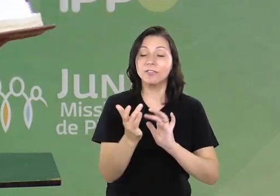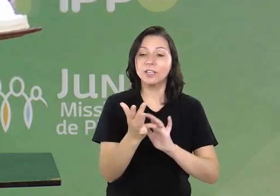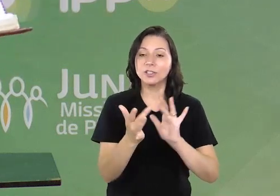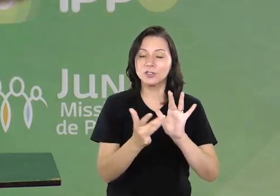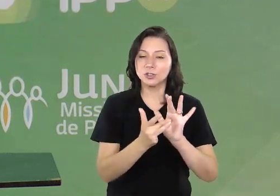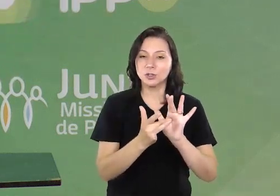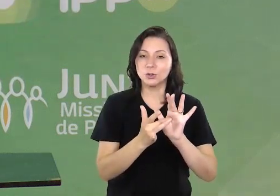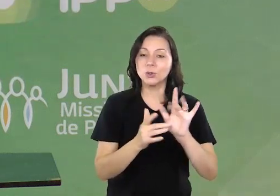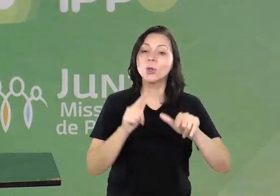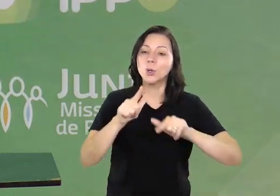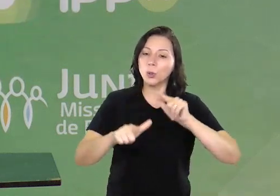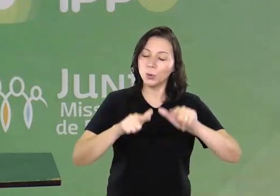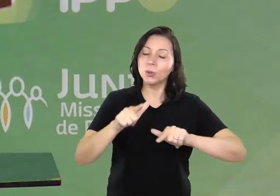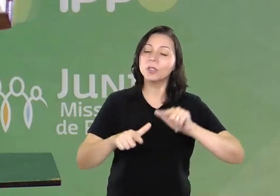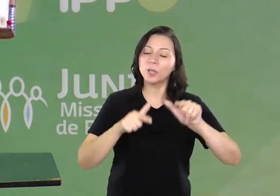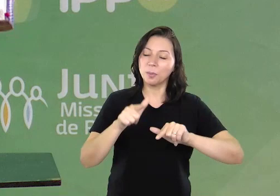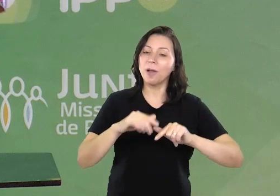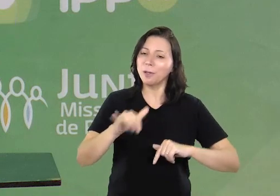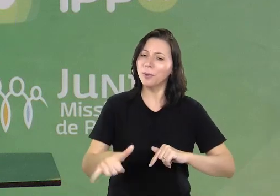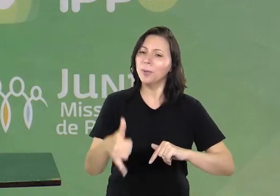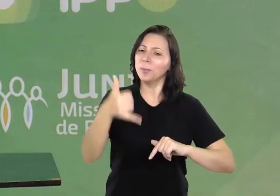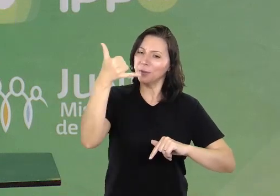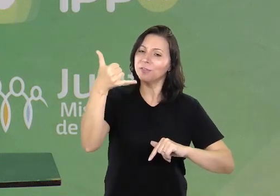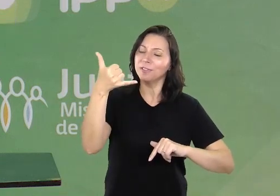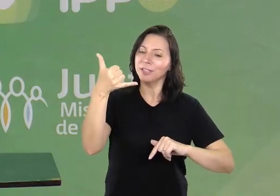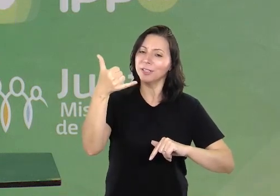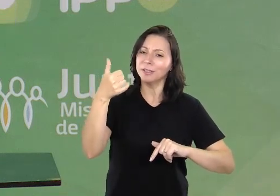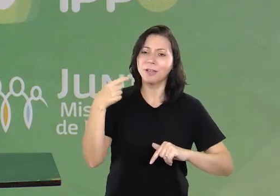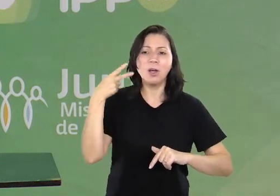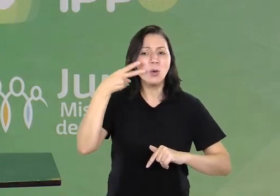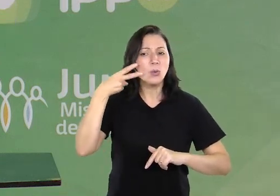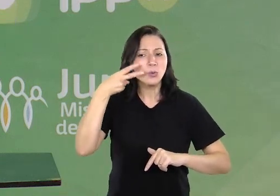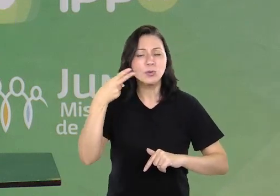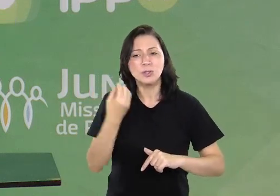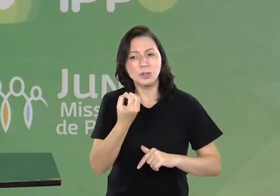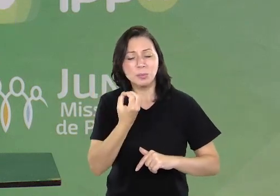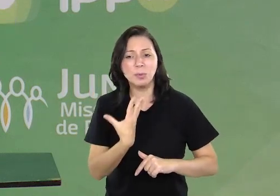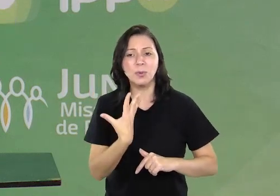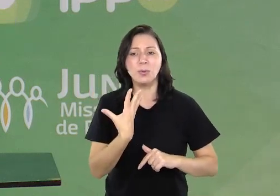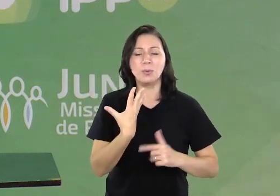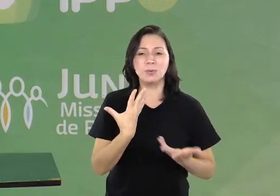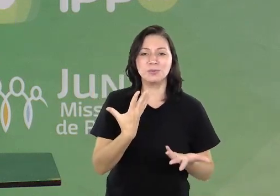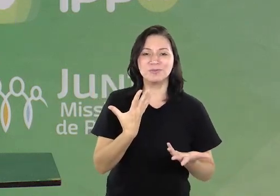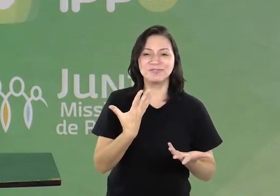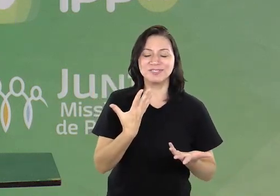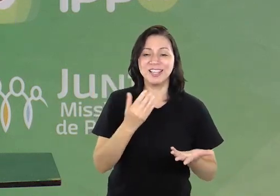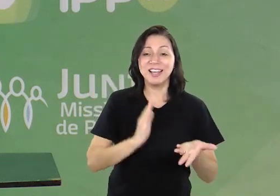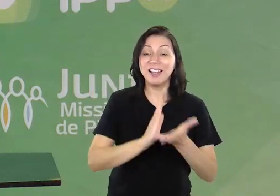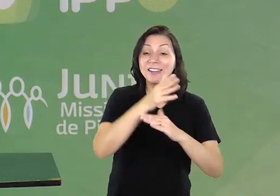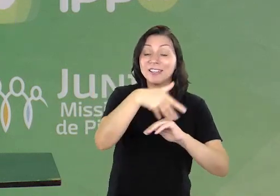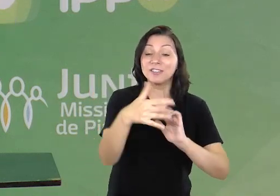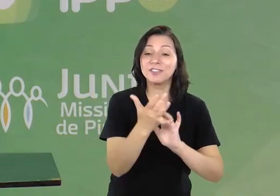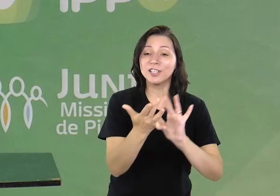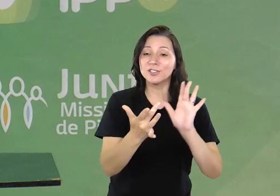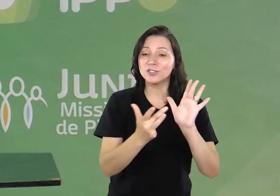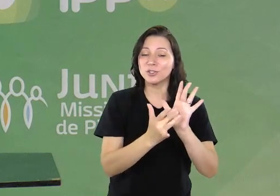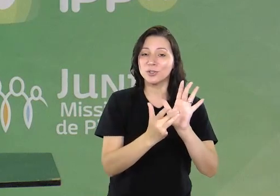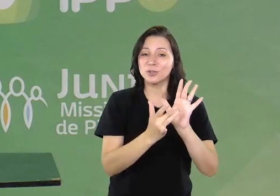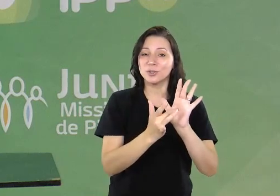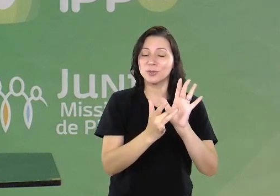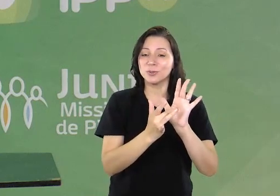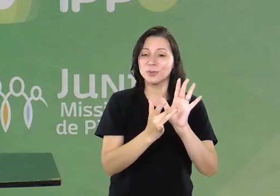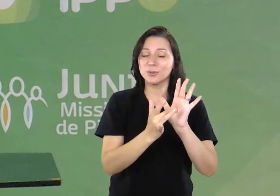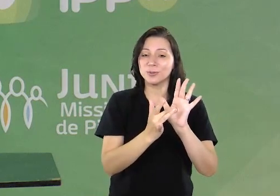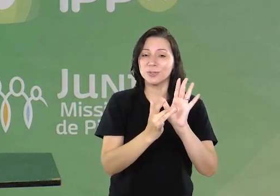feitas para glória de Deus e para o benefício das pessoas em Jesus a nossa casa não é apenas